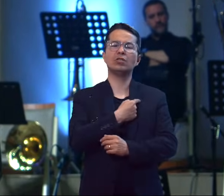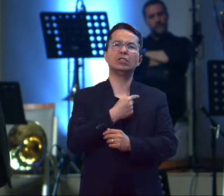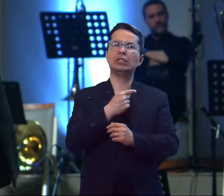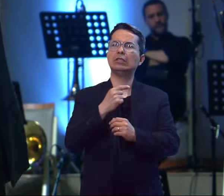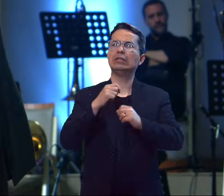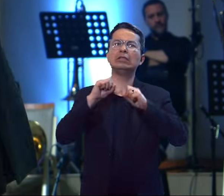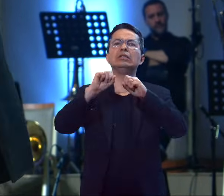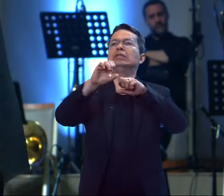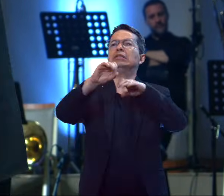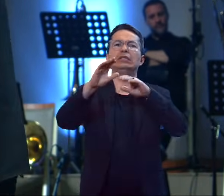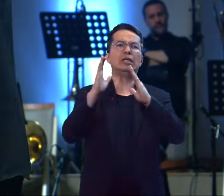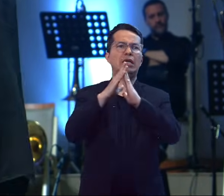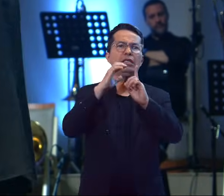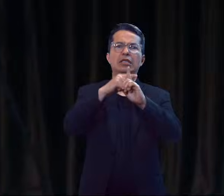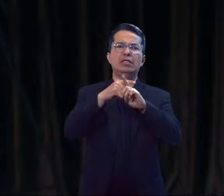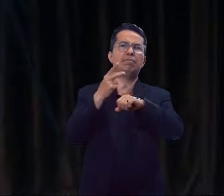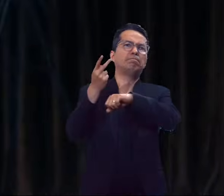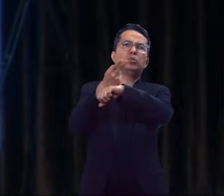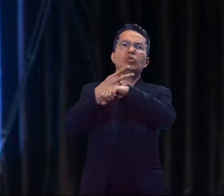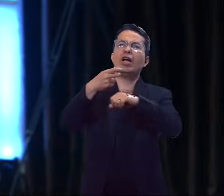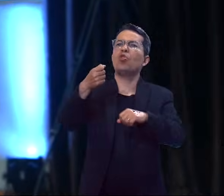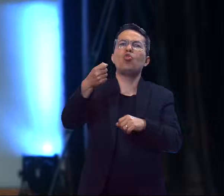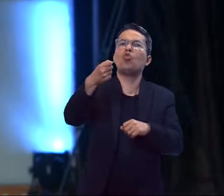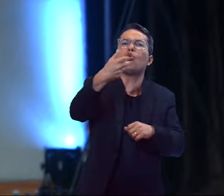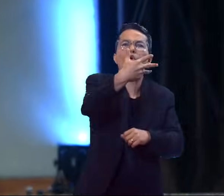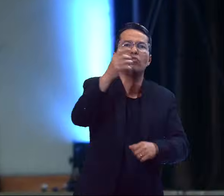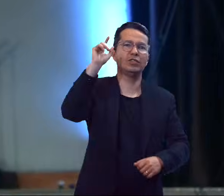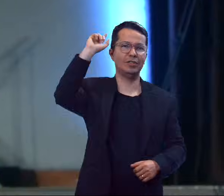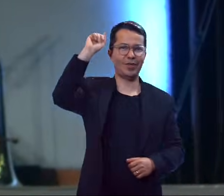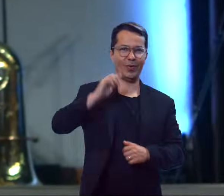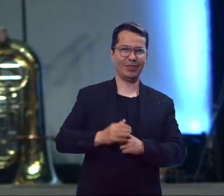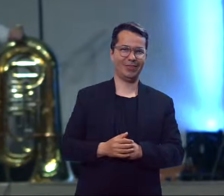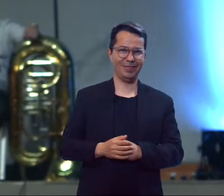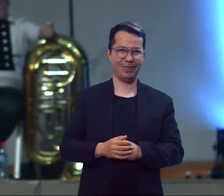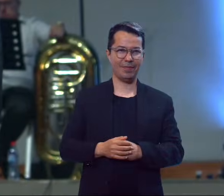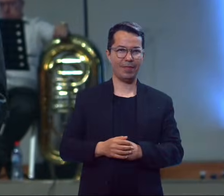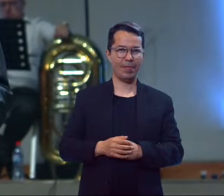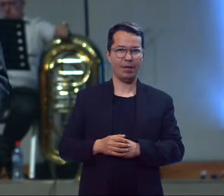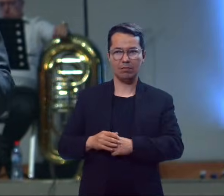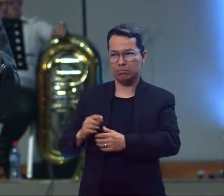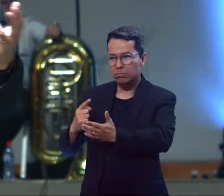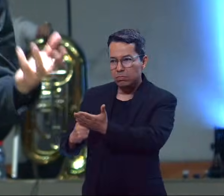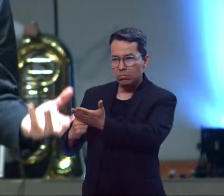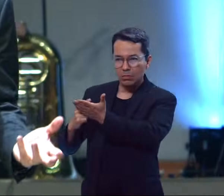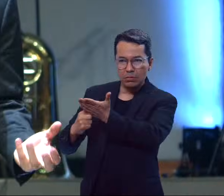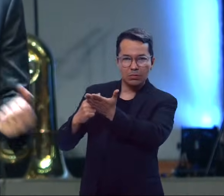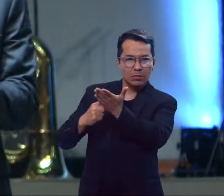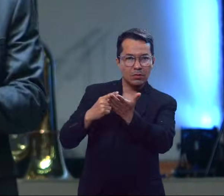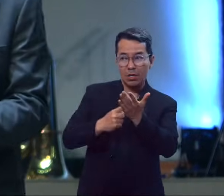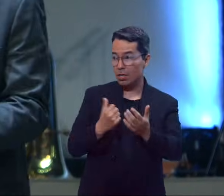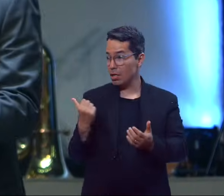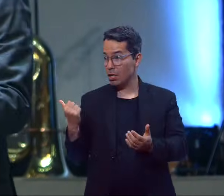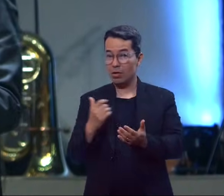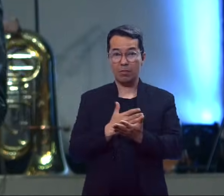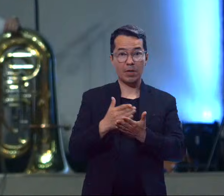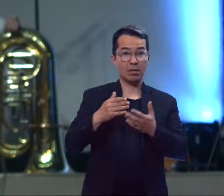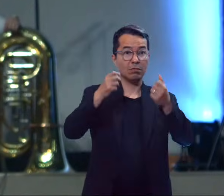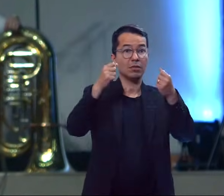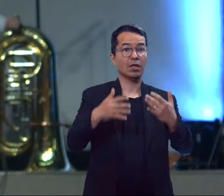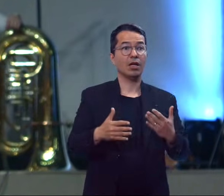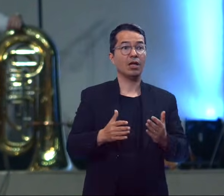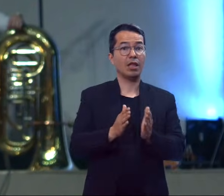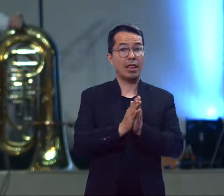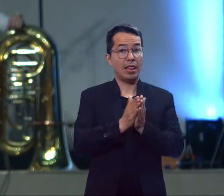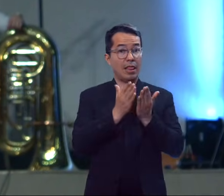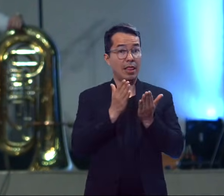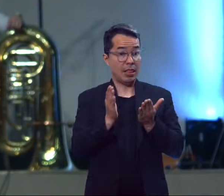de Deus? E nós falamos exatamente sobre isso. Ele começou a falar de um livro que ele estava lendo, e dizendo